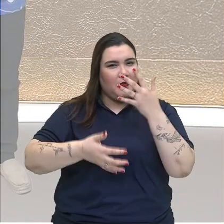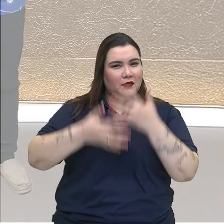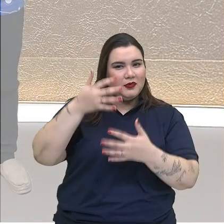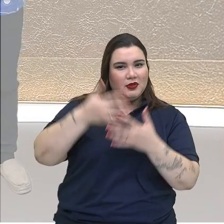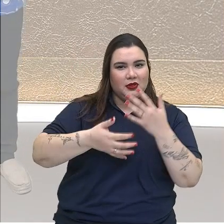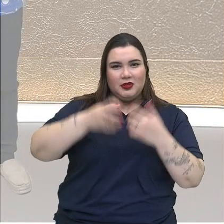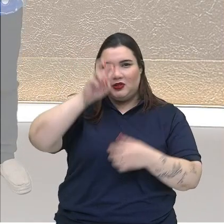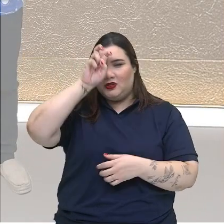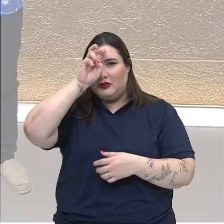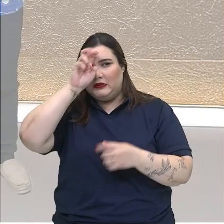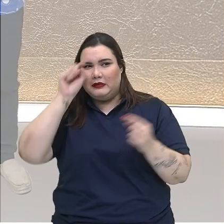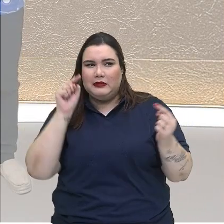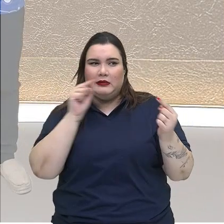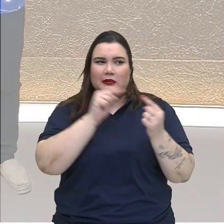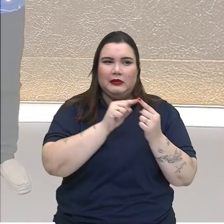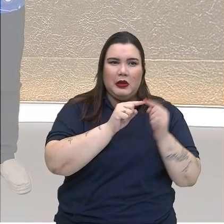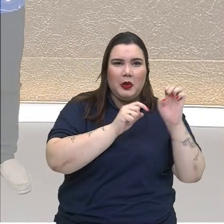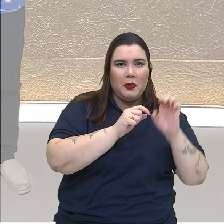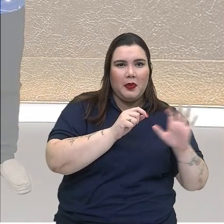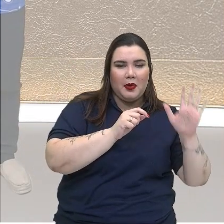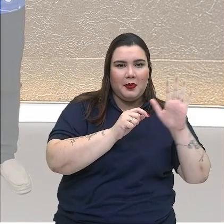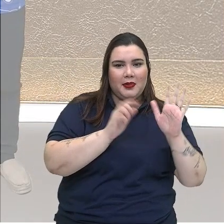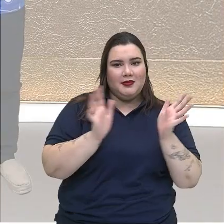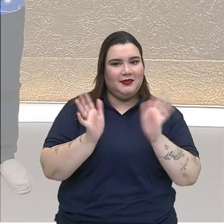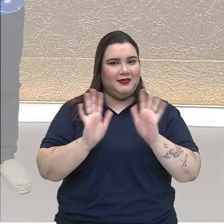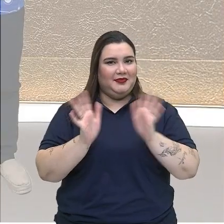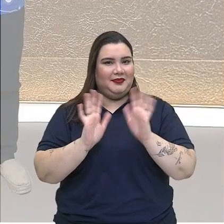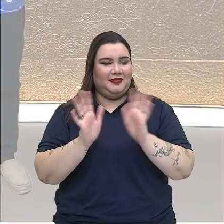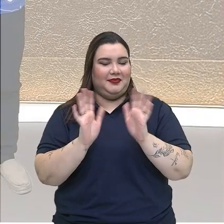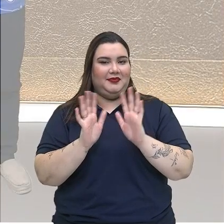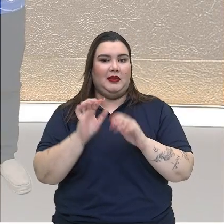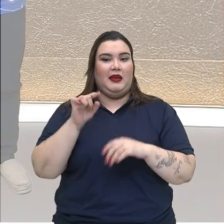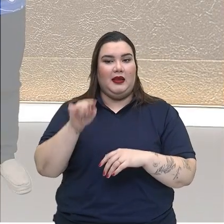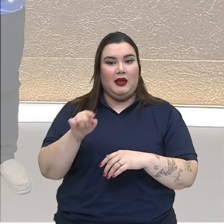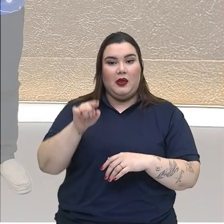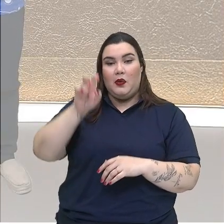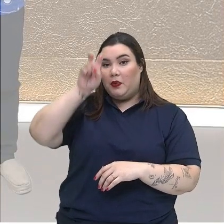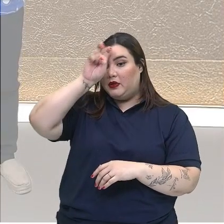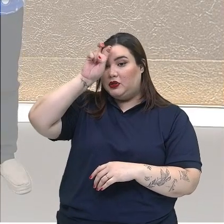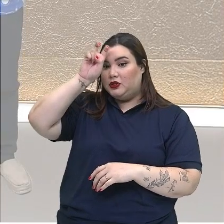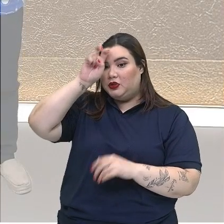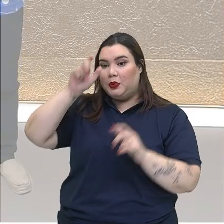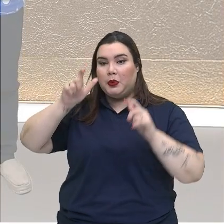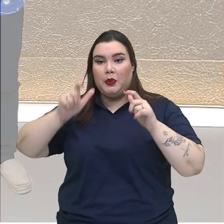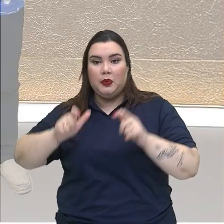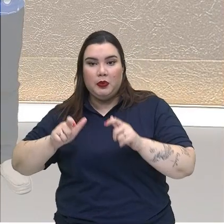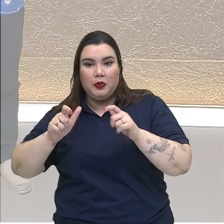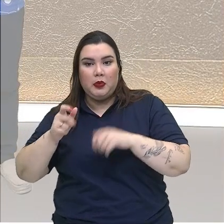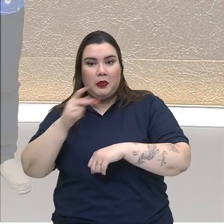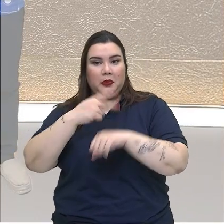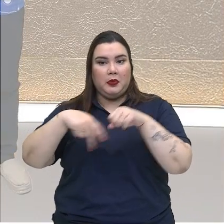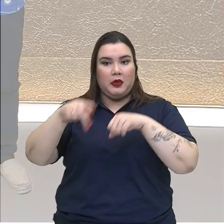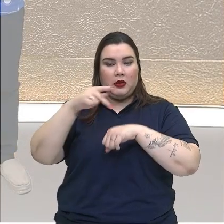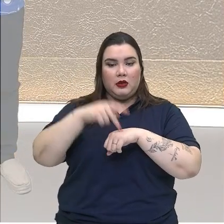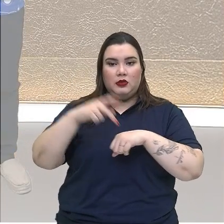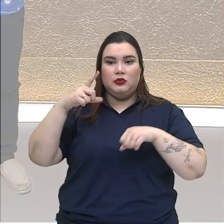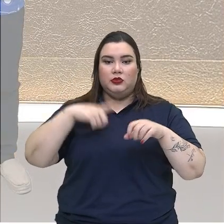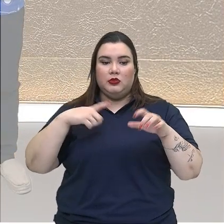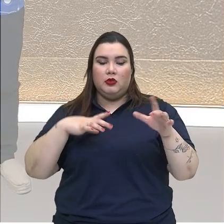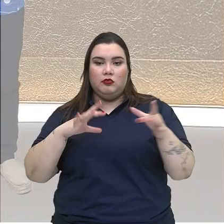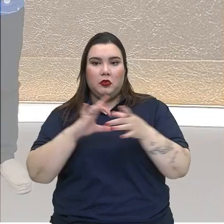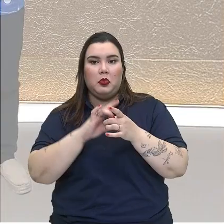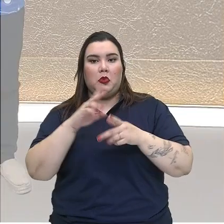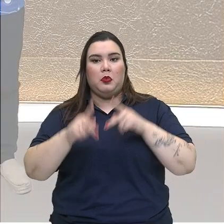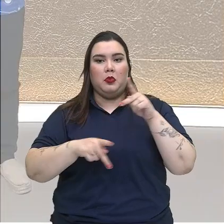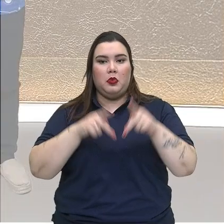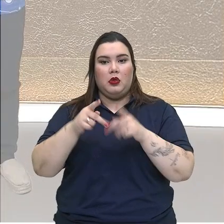Egito fazia parte do continente europeu, se enganou. O Egito é um país, né, e foi uma grande civilização